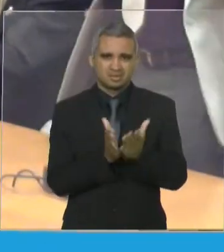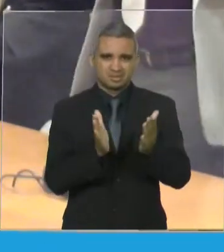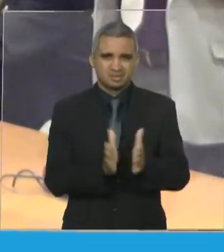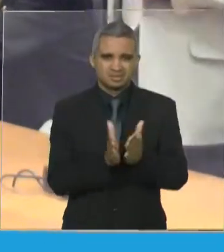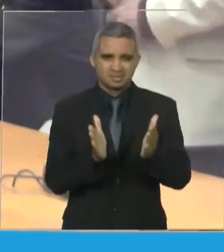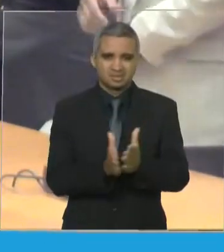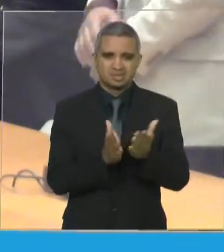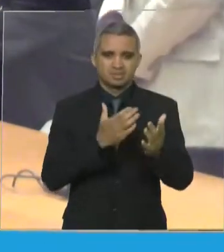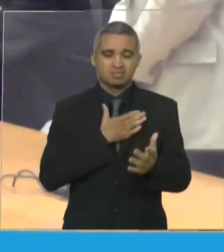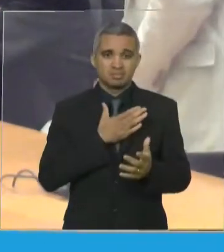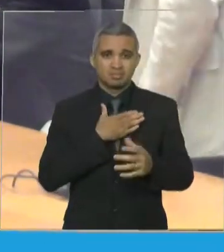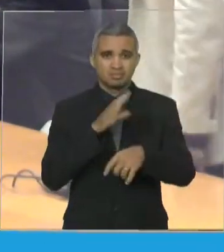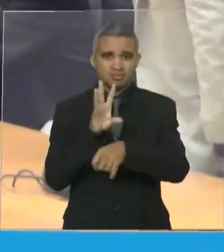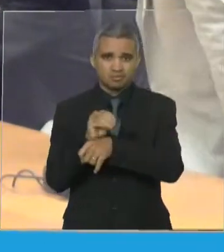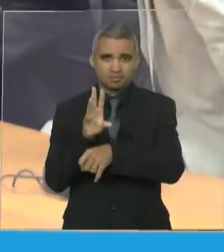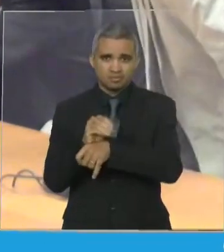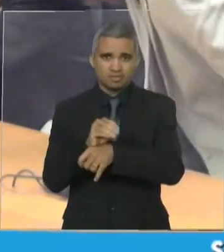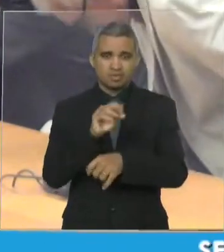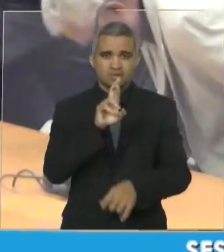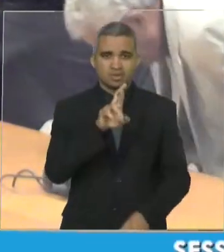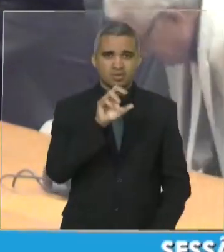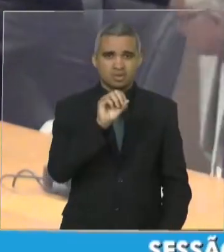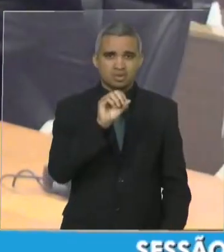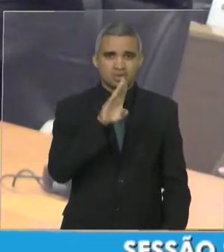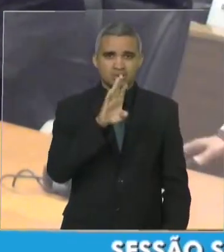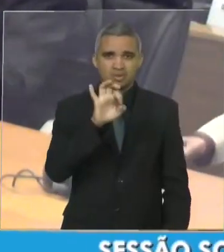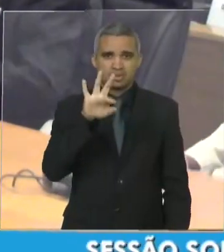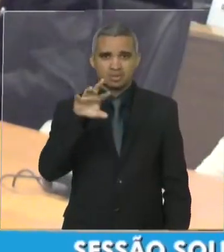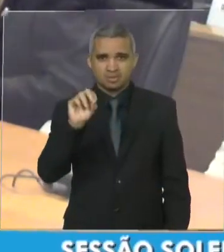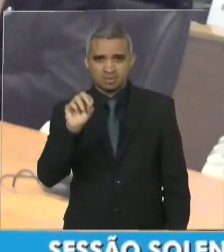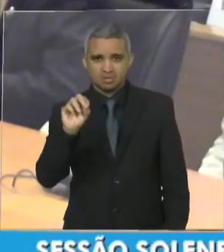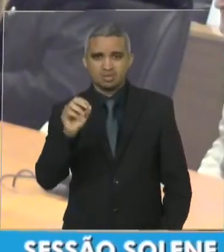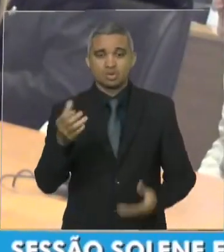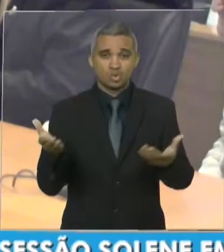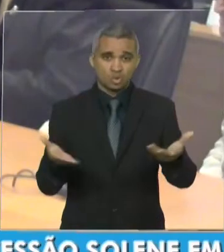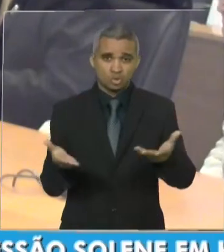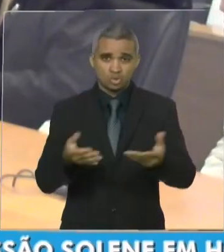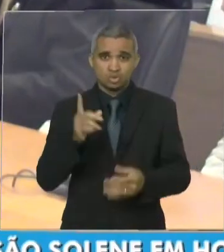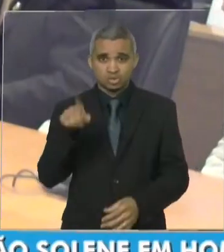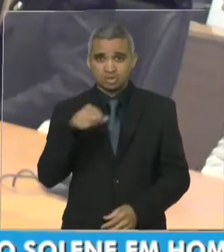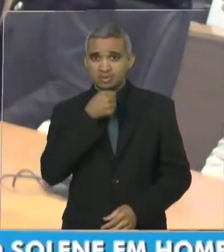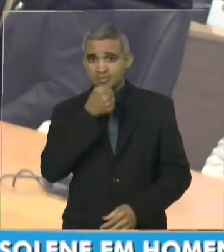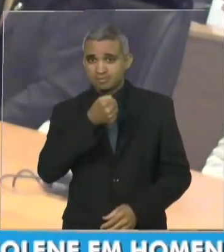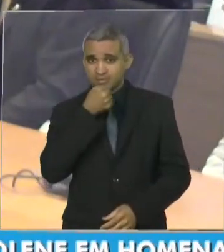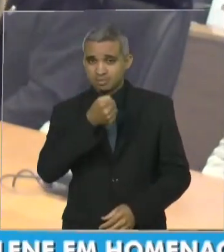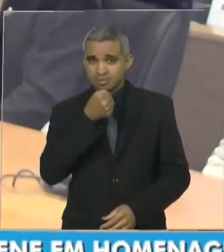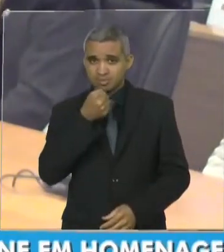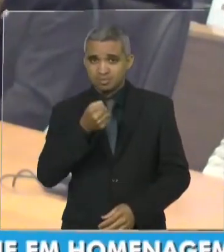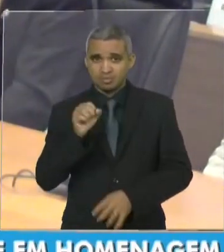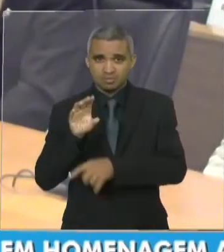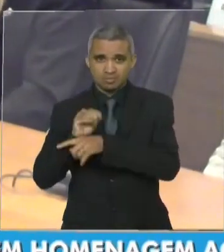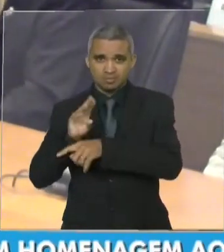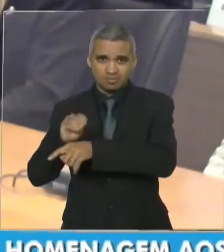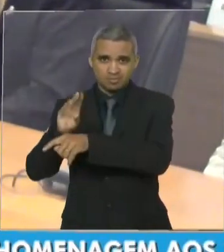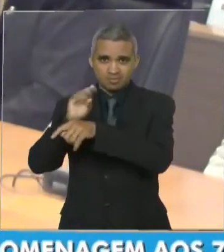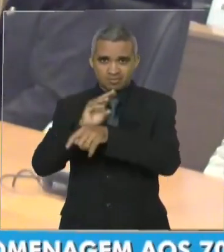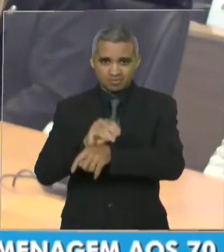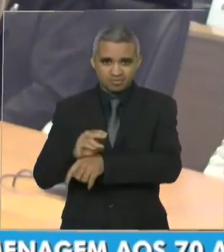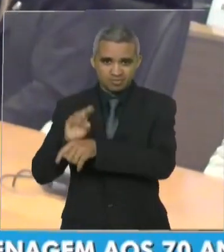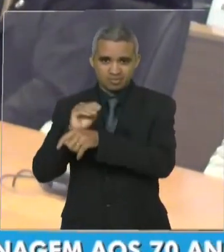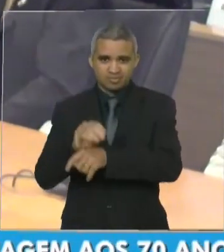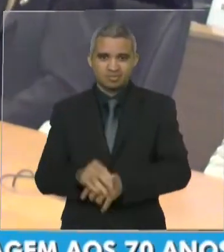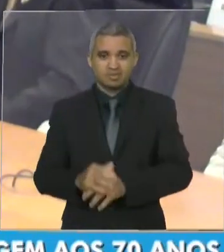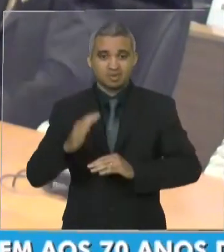meu fotógrafo, e hoje é repórter fotográfico. Chama ele de fotógrafo para te ver. Ele disse, não, eu sou